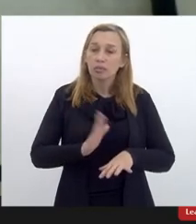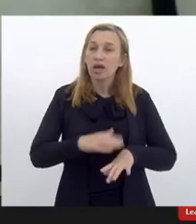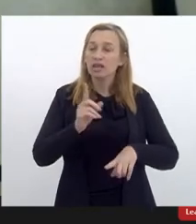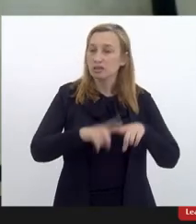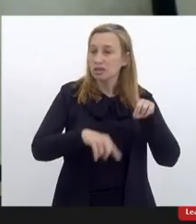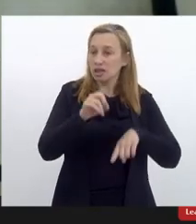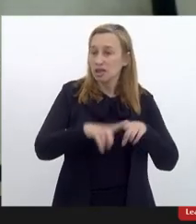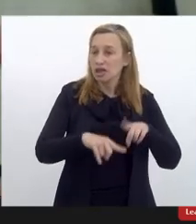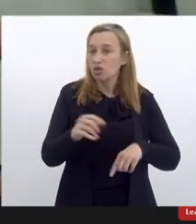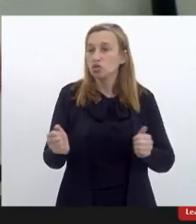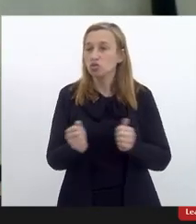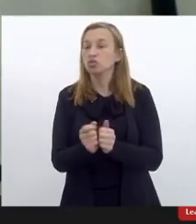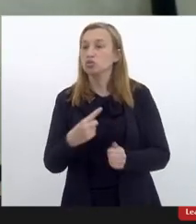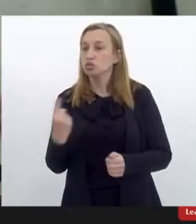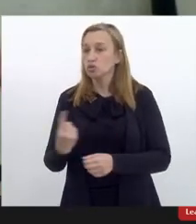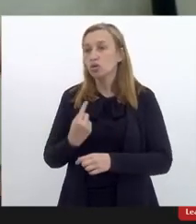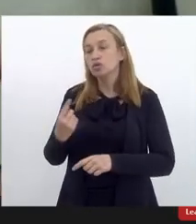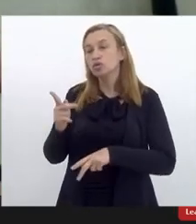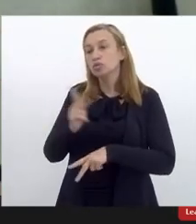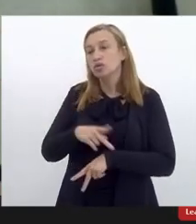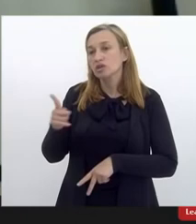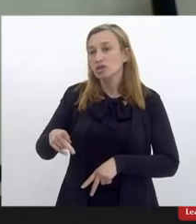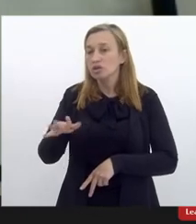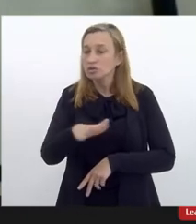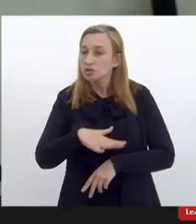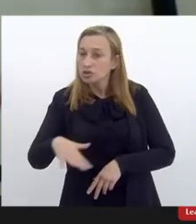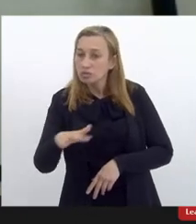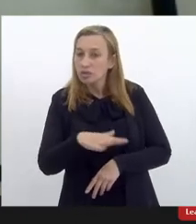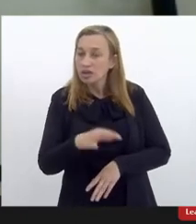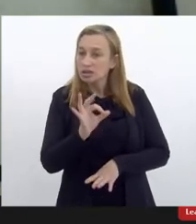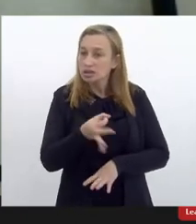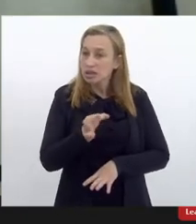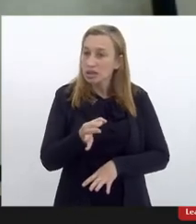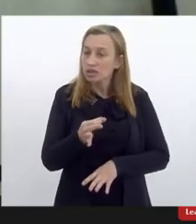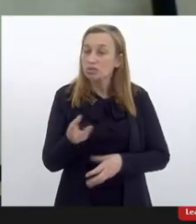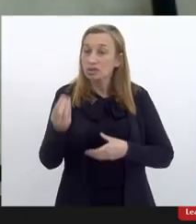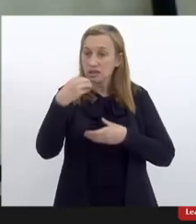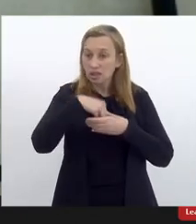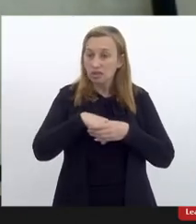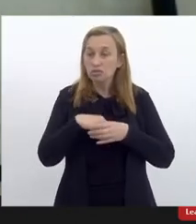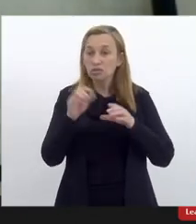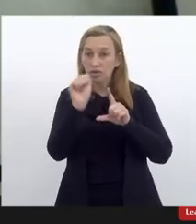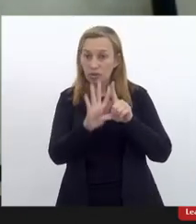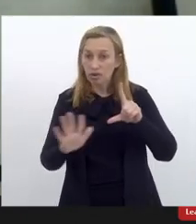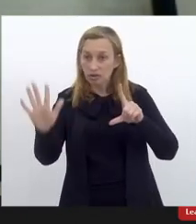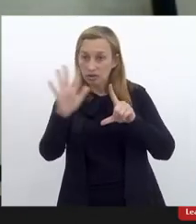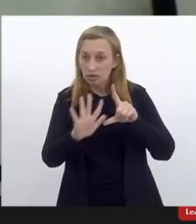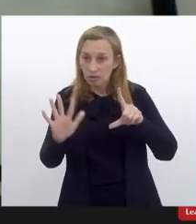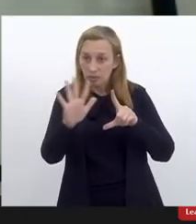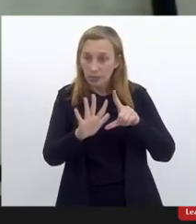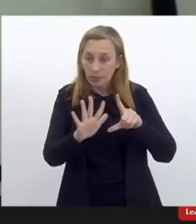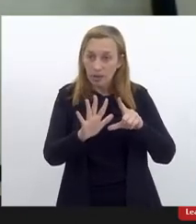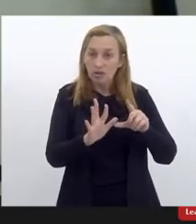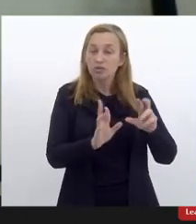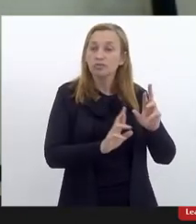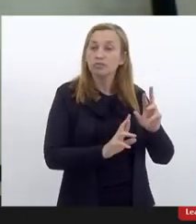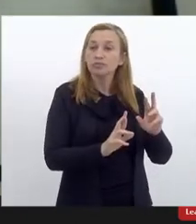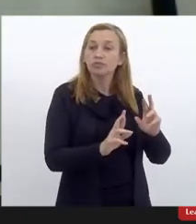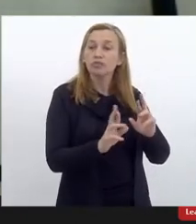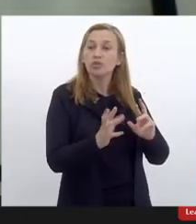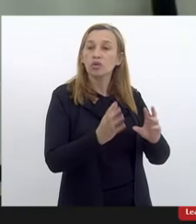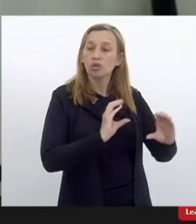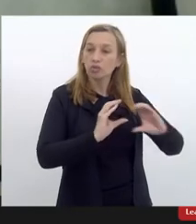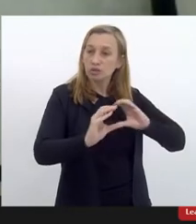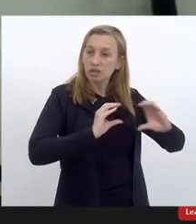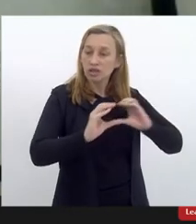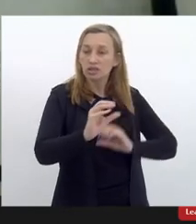em determinados espaços pré-estabelecidos dentro da plataforma, tanto com interação dos alunos,